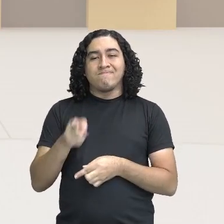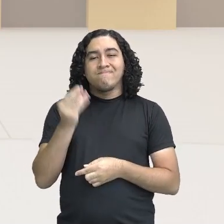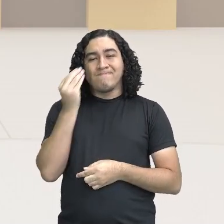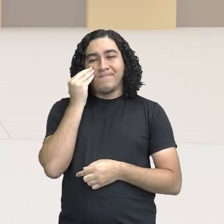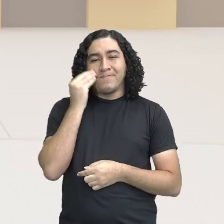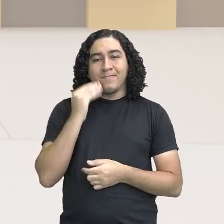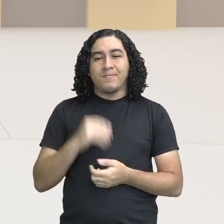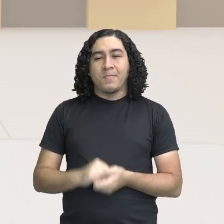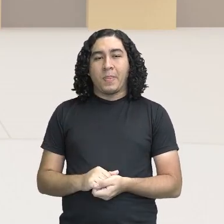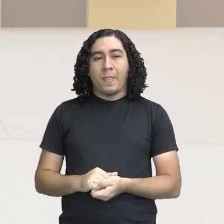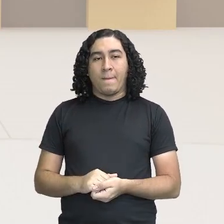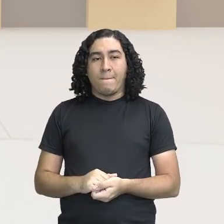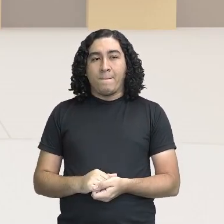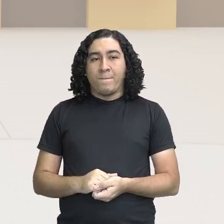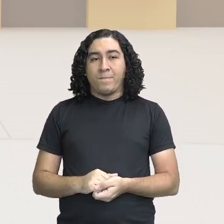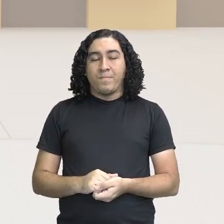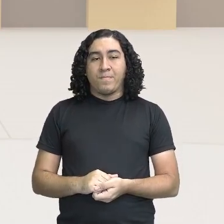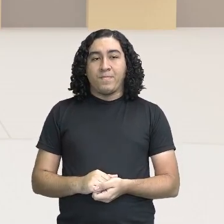continuidade.